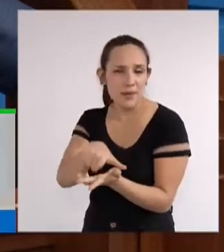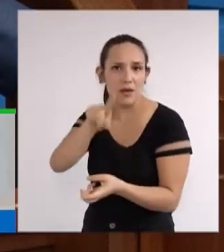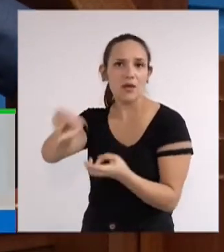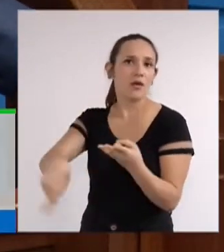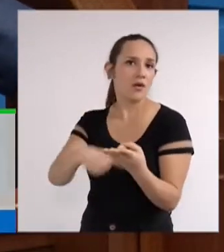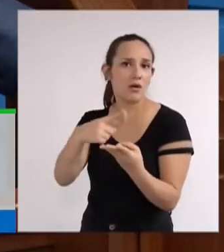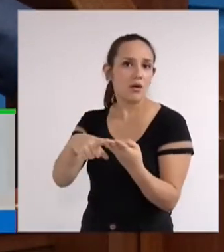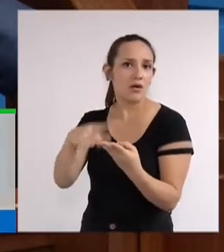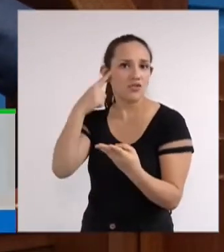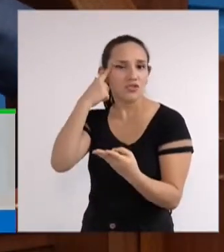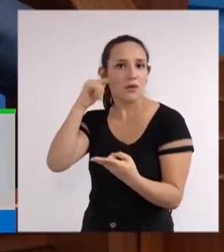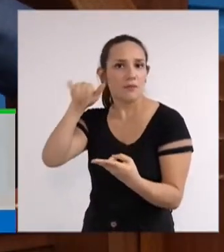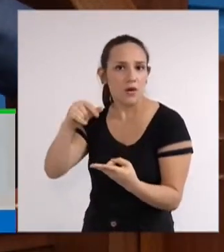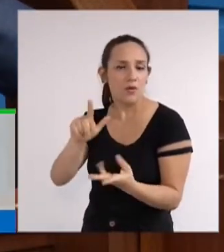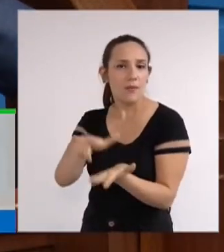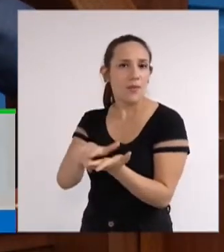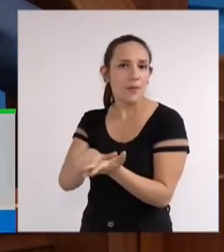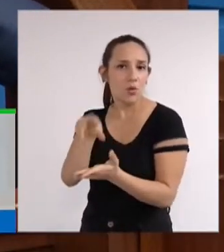são retrógrados.